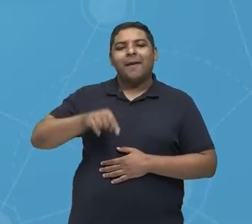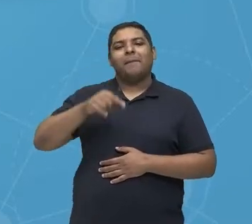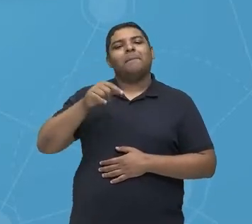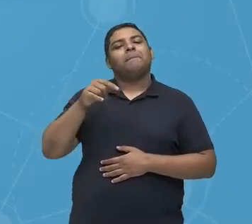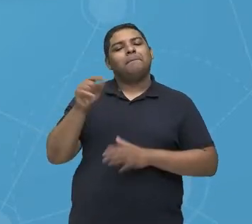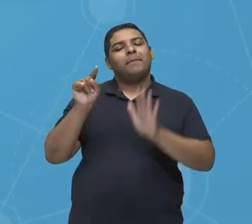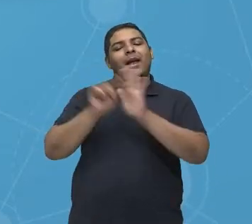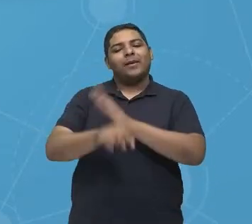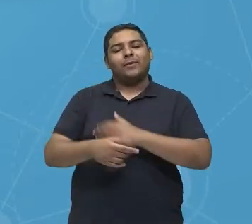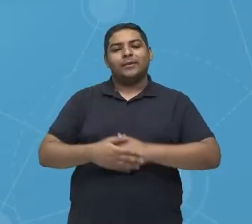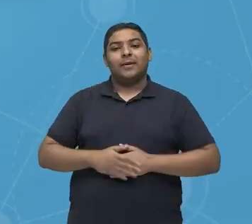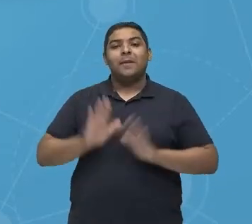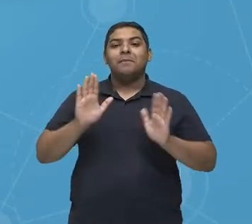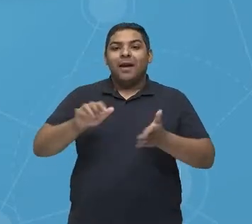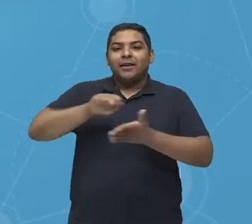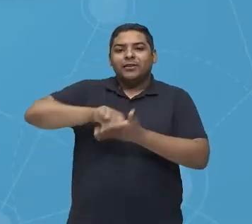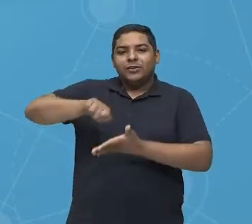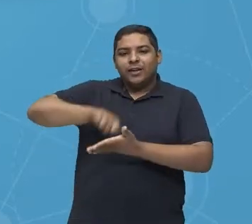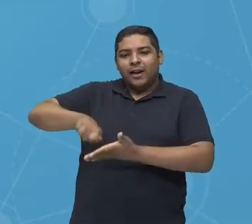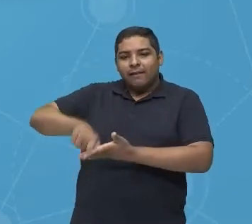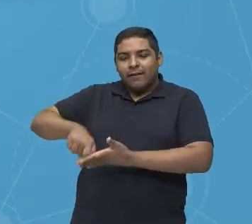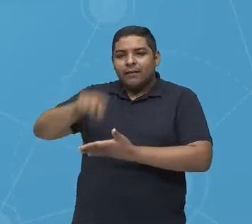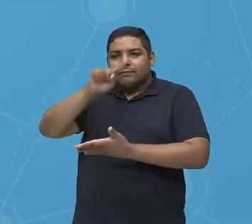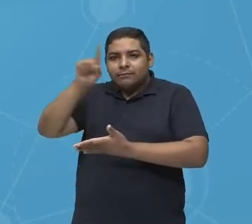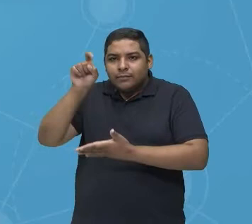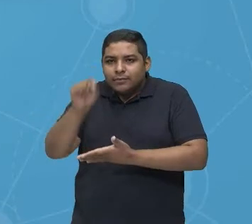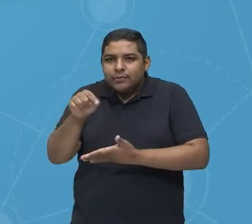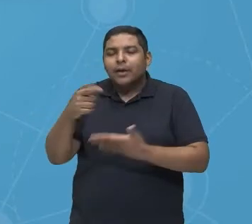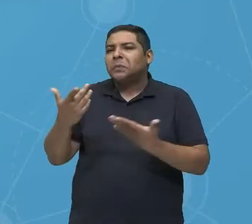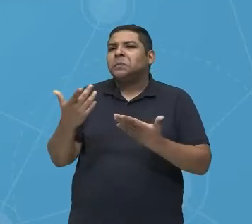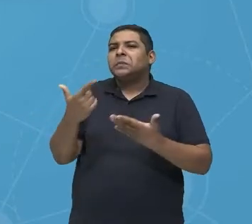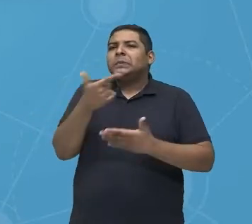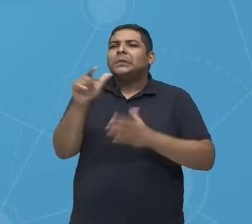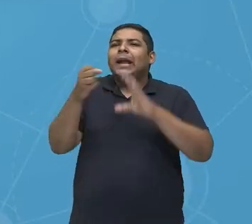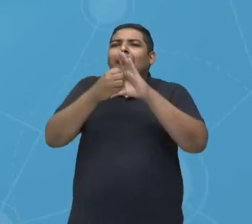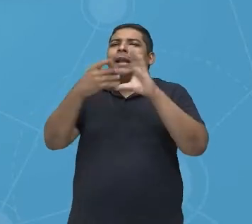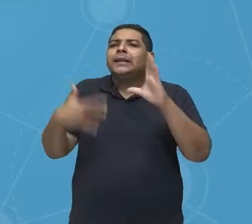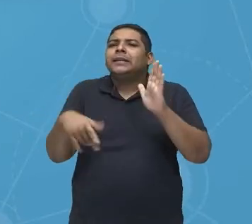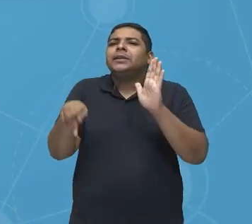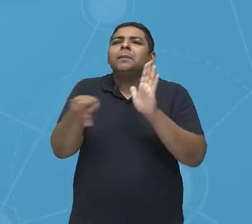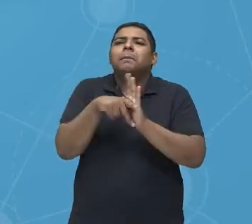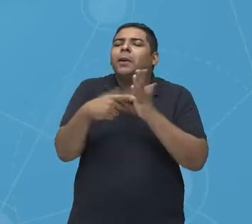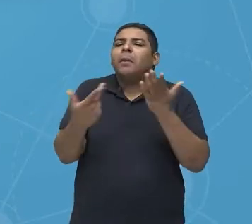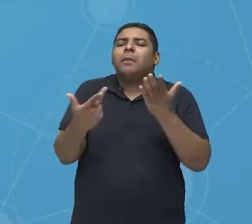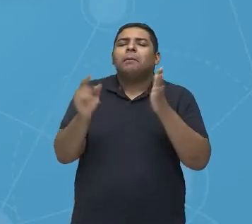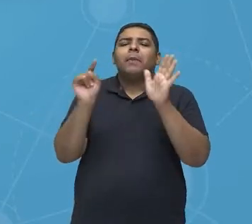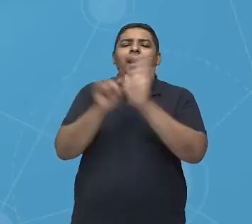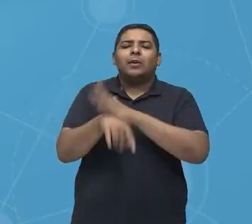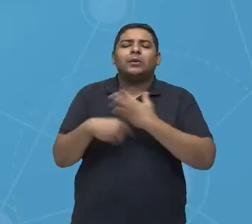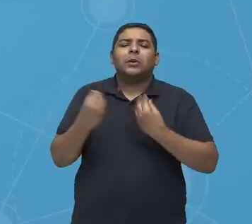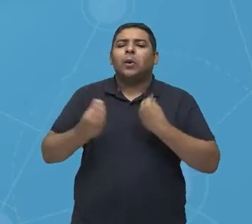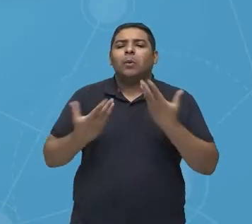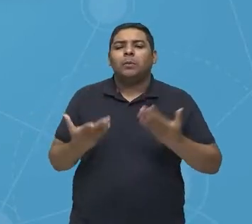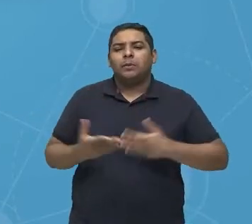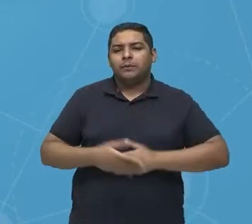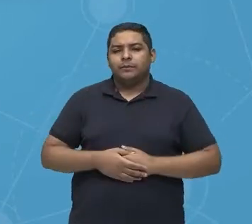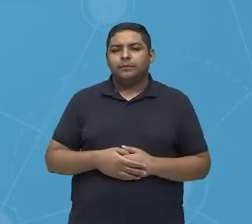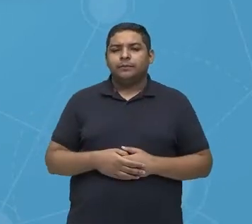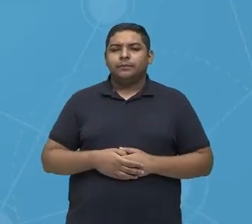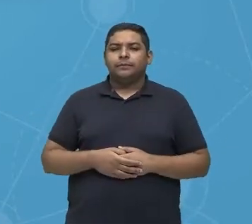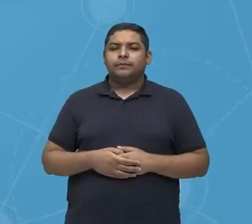escrevendo, se eu não colocar o ponto de interrogação, eu não consigo caracterizar, né, e efetivar essa minha pergunta, tá certo? Então, o